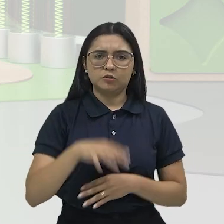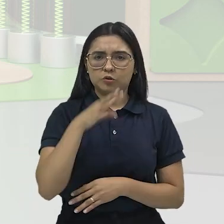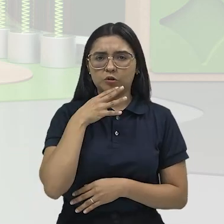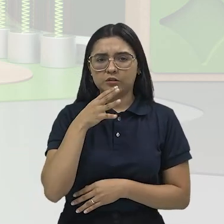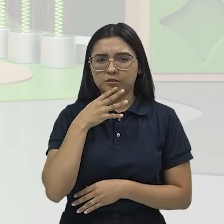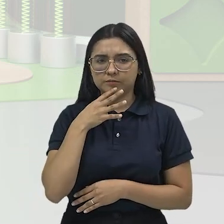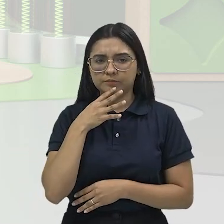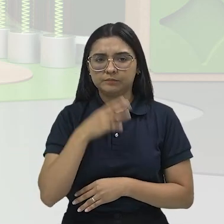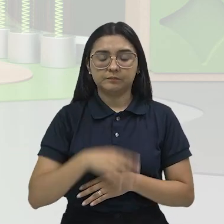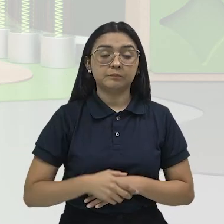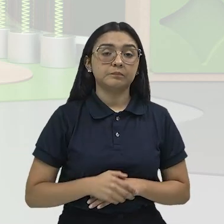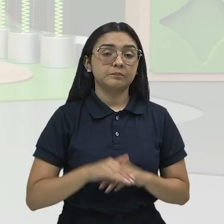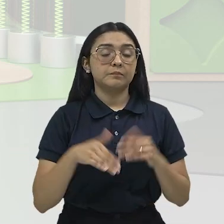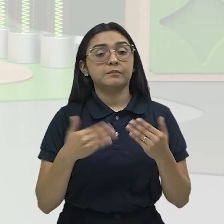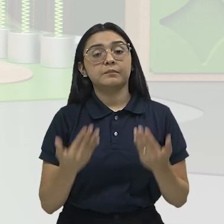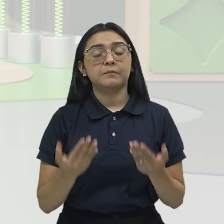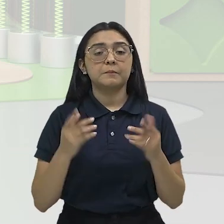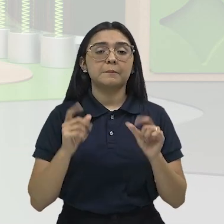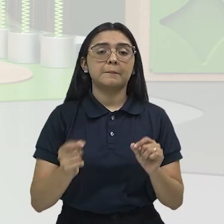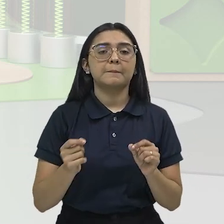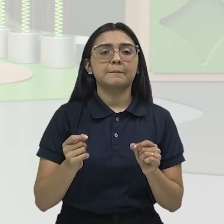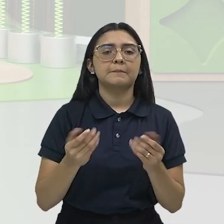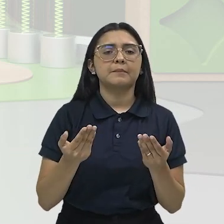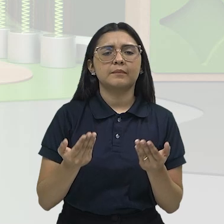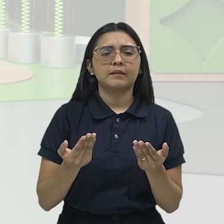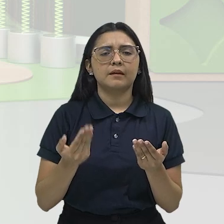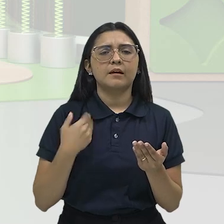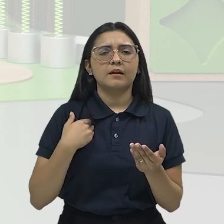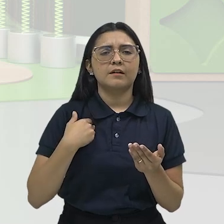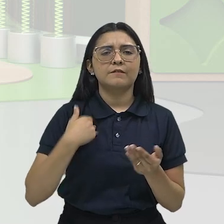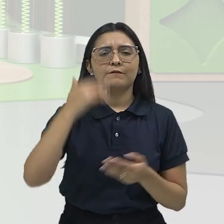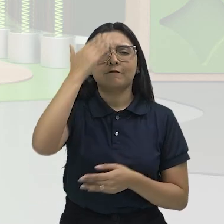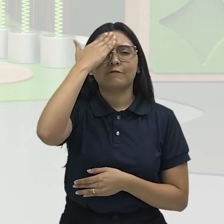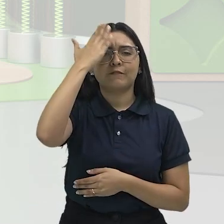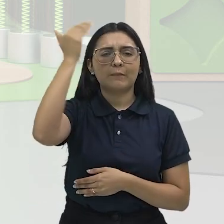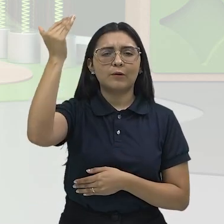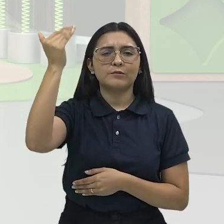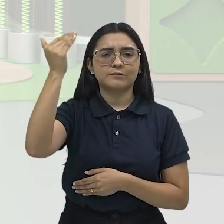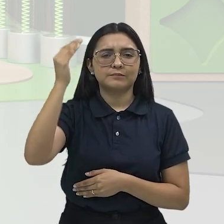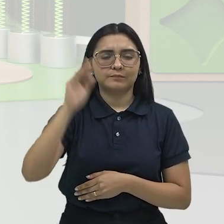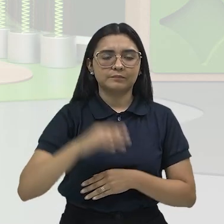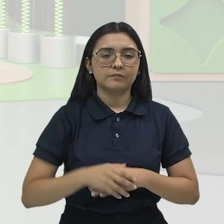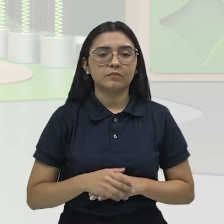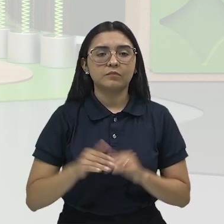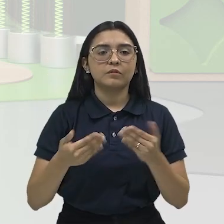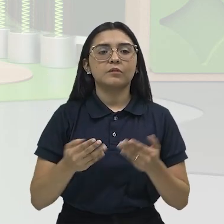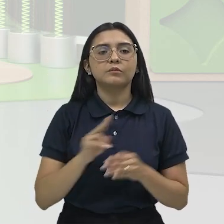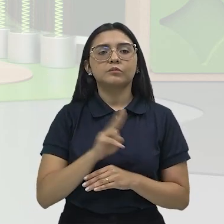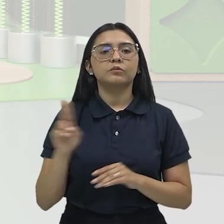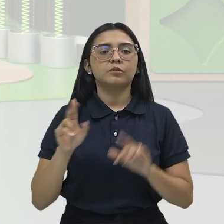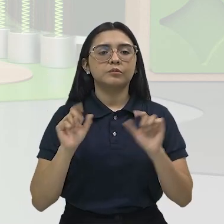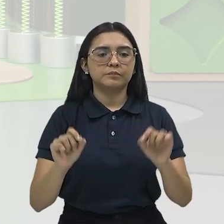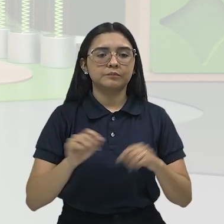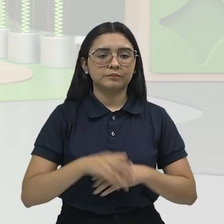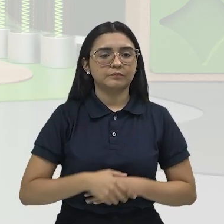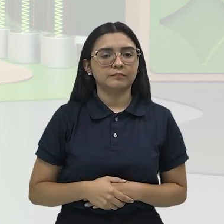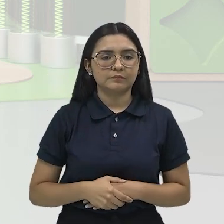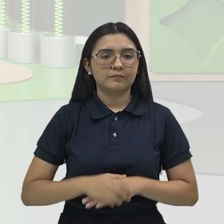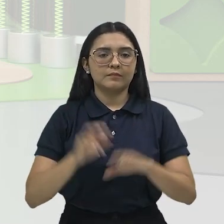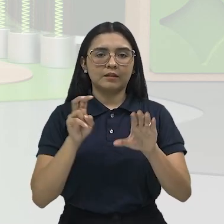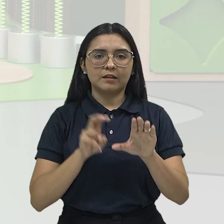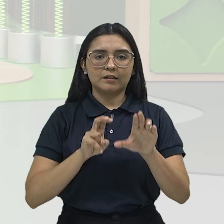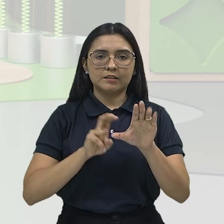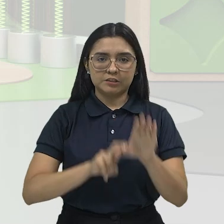artrópode, né? Ele é muito comum, bastante conhecido por todos nós e o nome dele, né, é Aedes